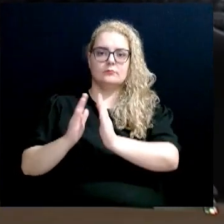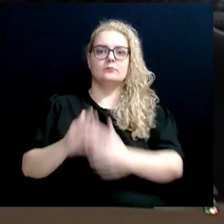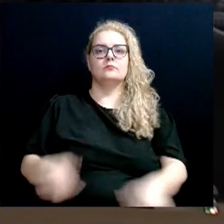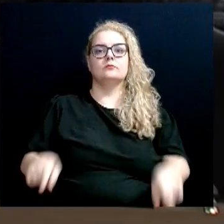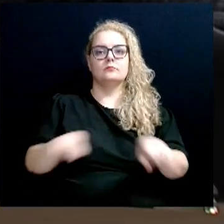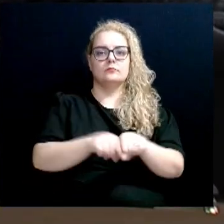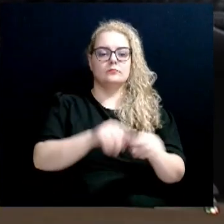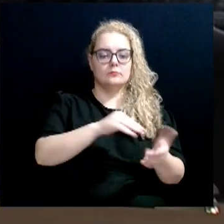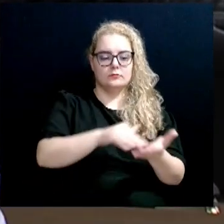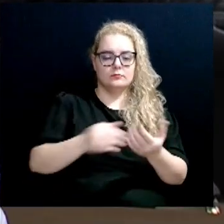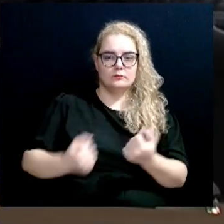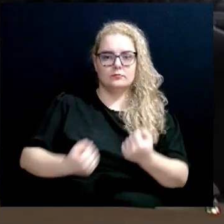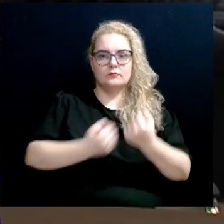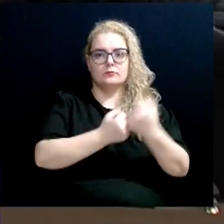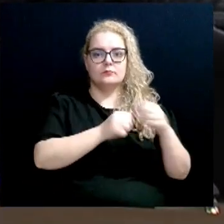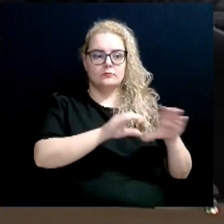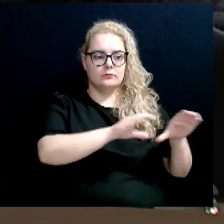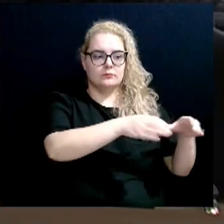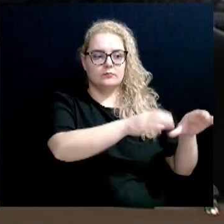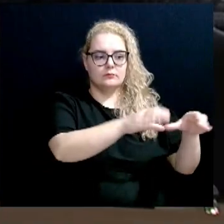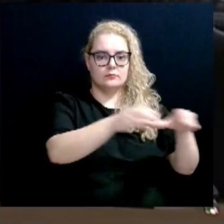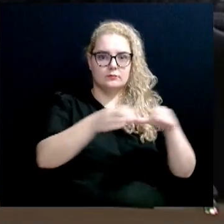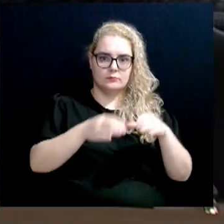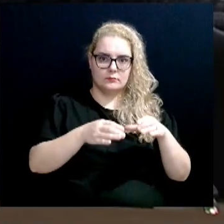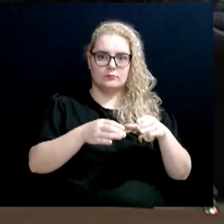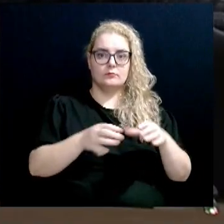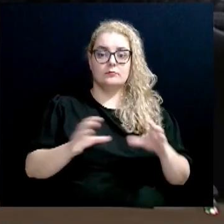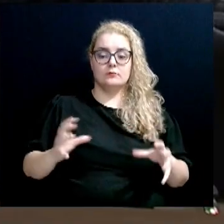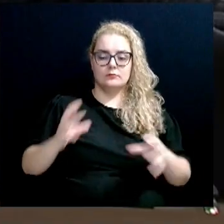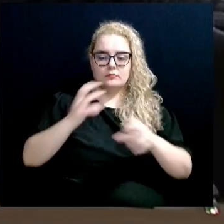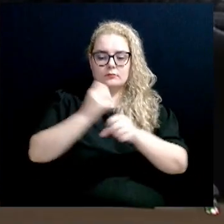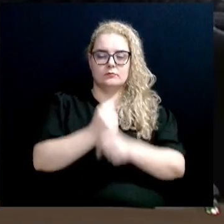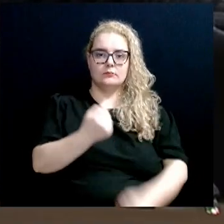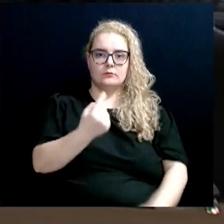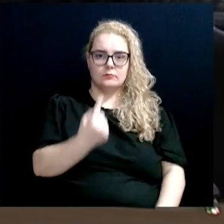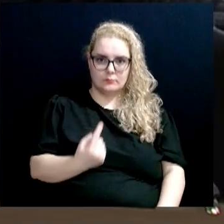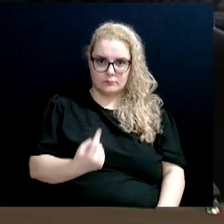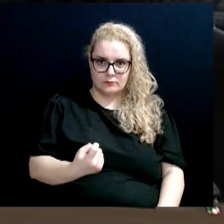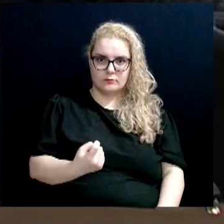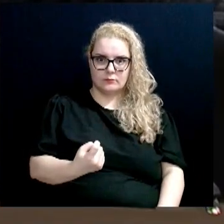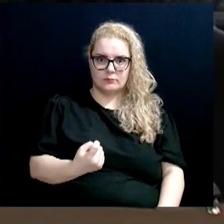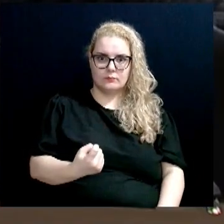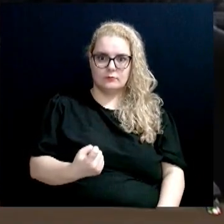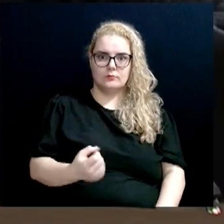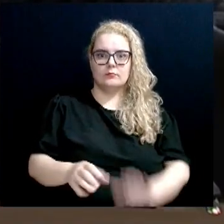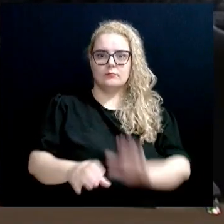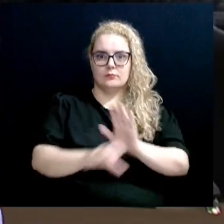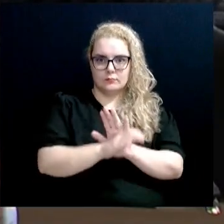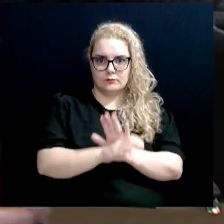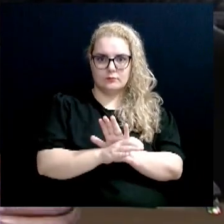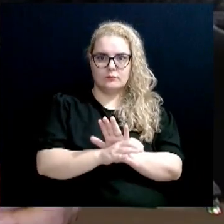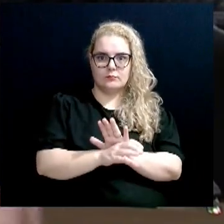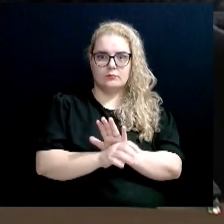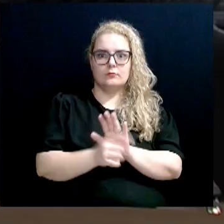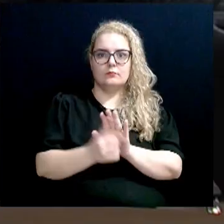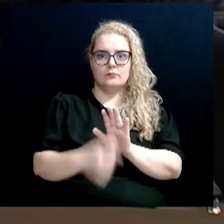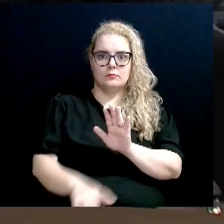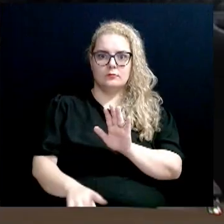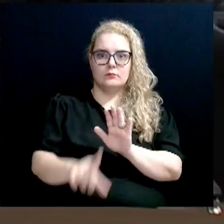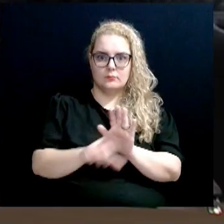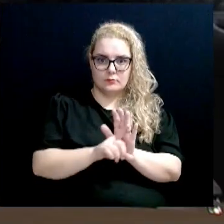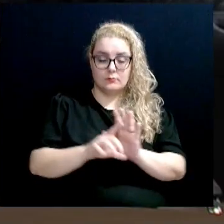Comissões, para reunir num único código, né, numa única lei, todas as